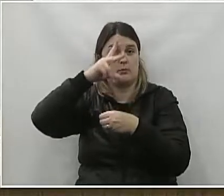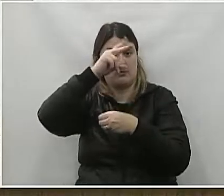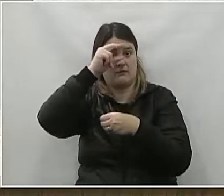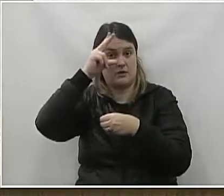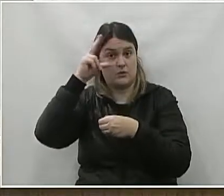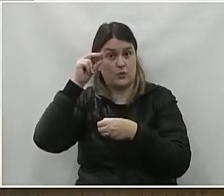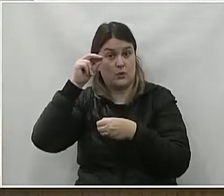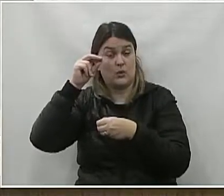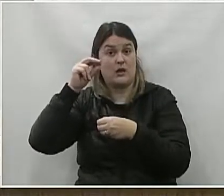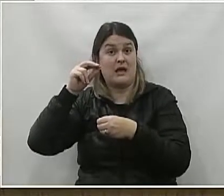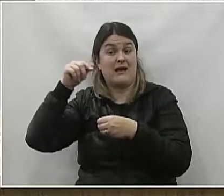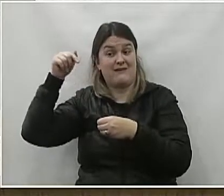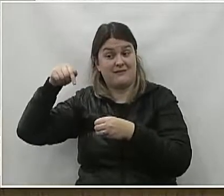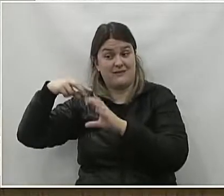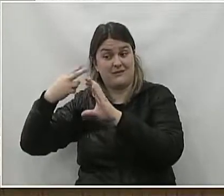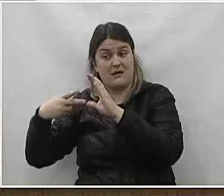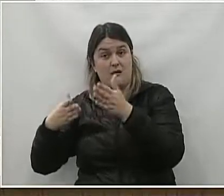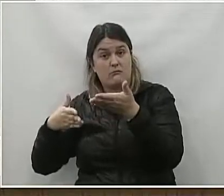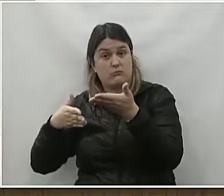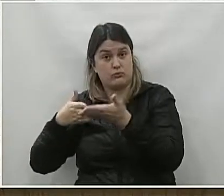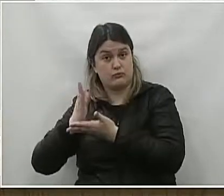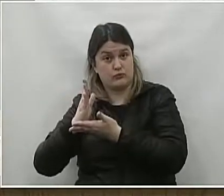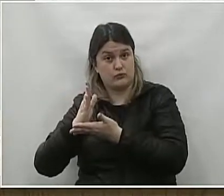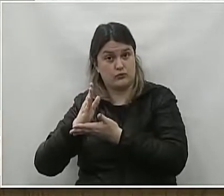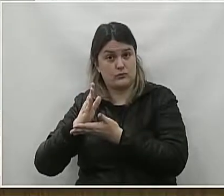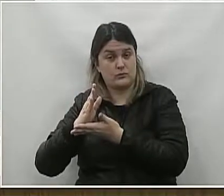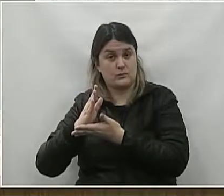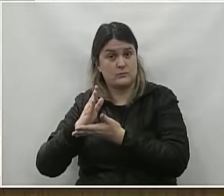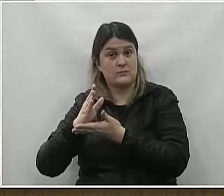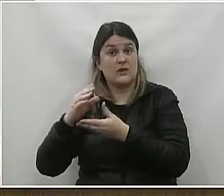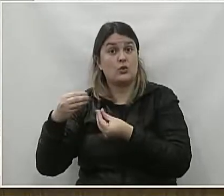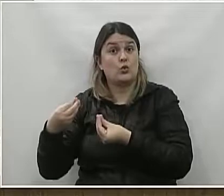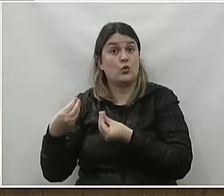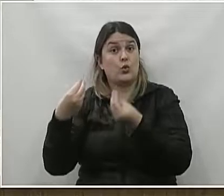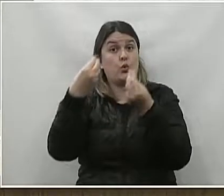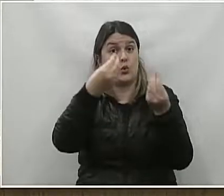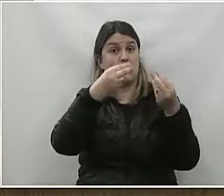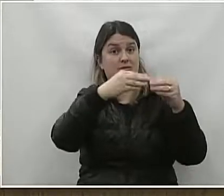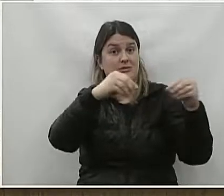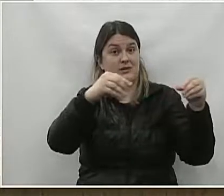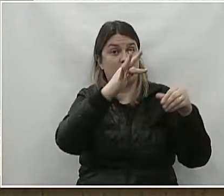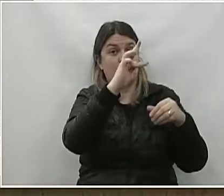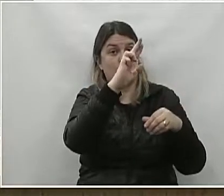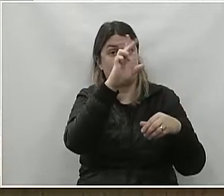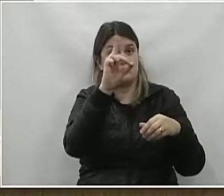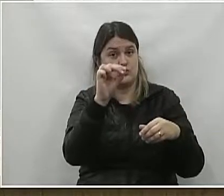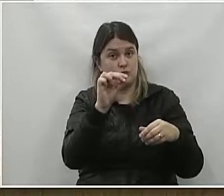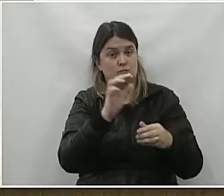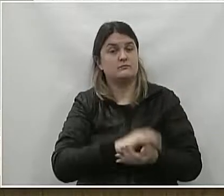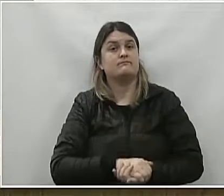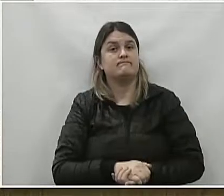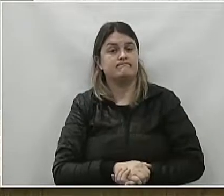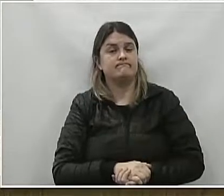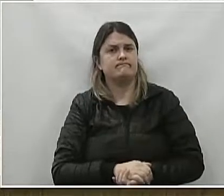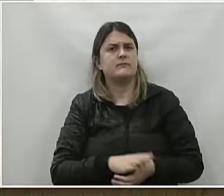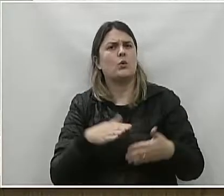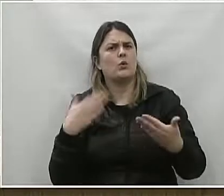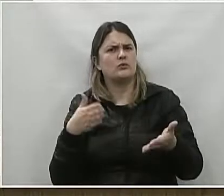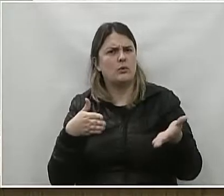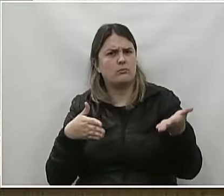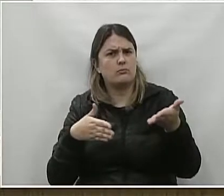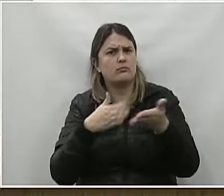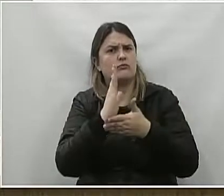Câmara de Vereadores para o fundo, agora o terreno ele é do fundo, e quando passou